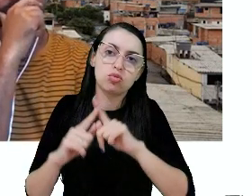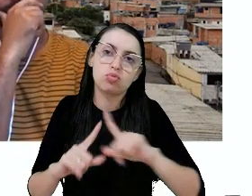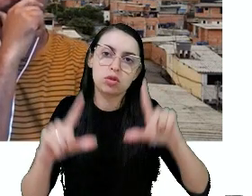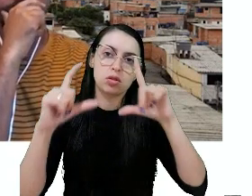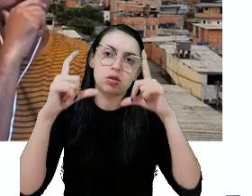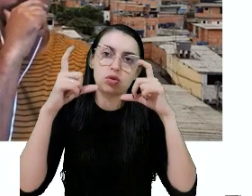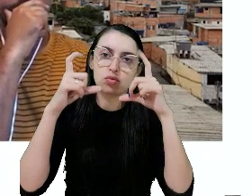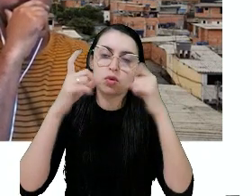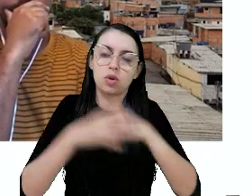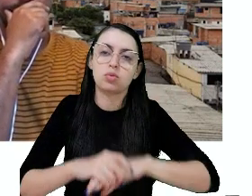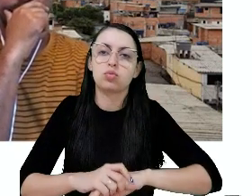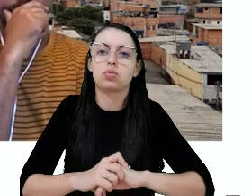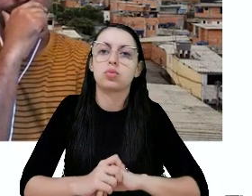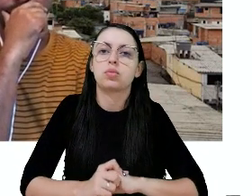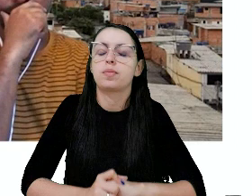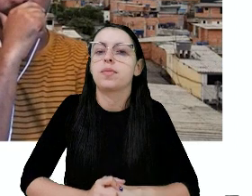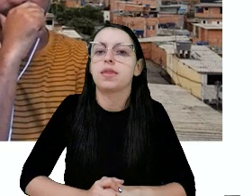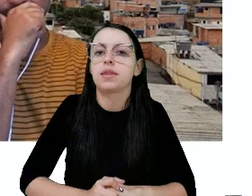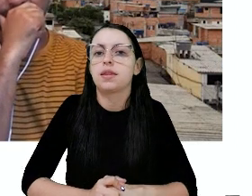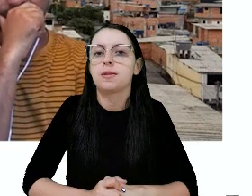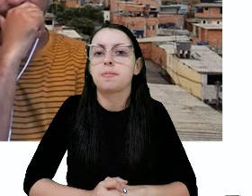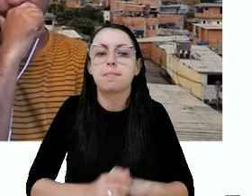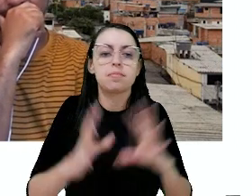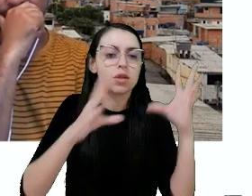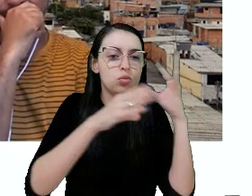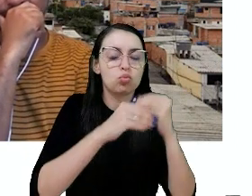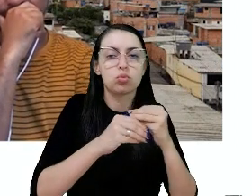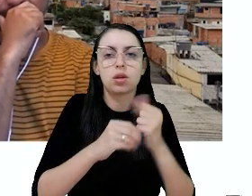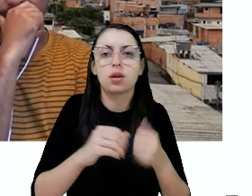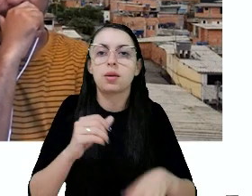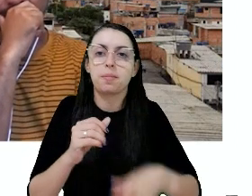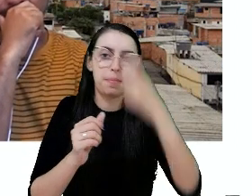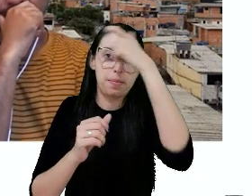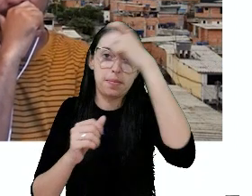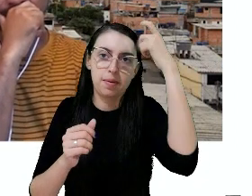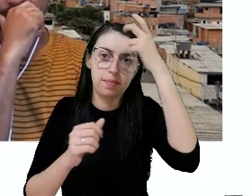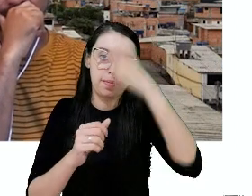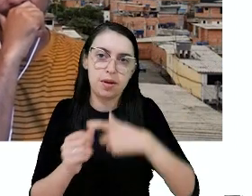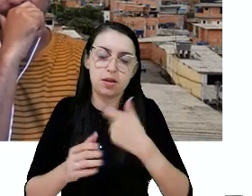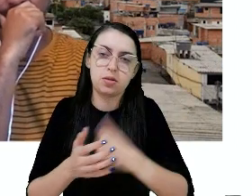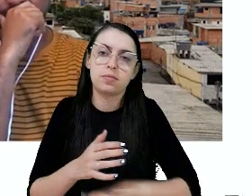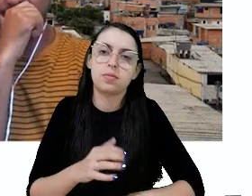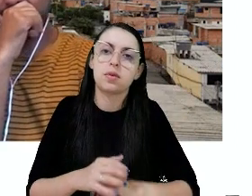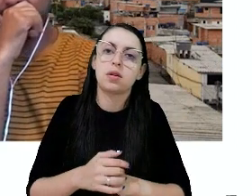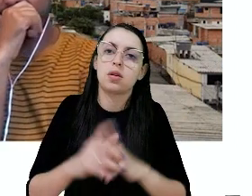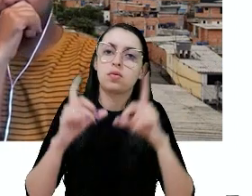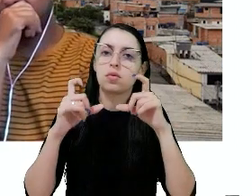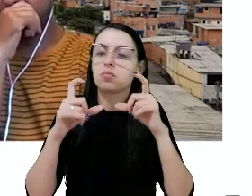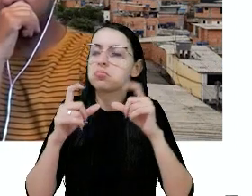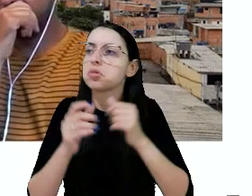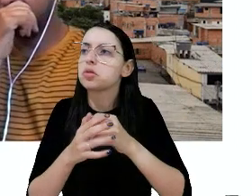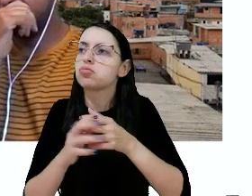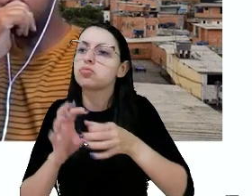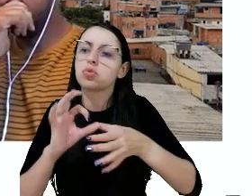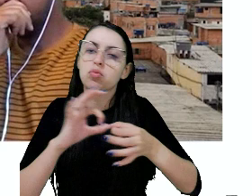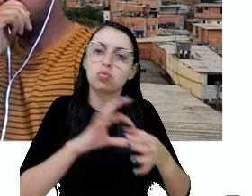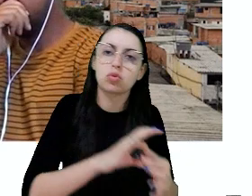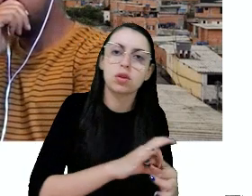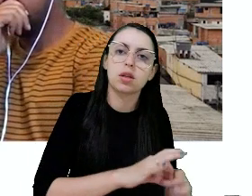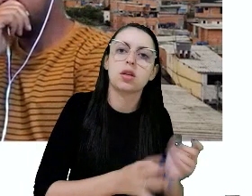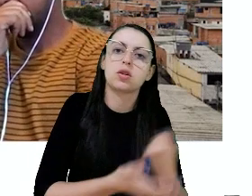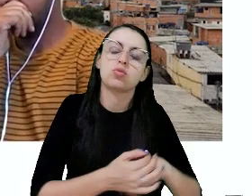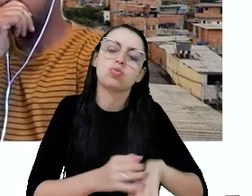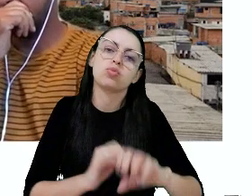exposição de fotos. Essa coleção, em primeira pessoa, reúne fotos tiradas no contexto da pandemia do